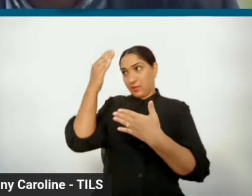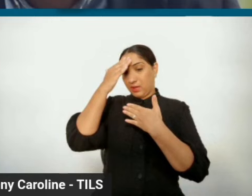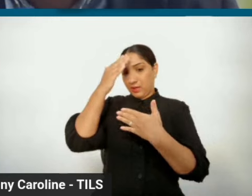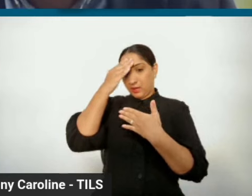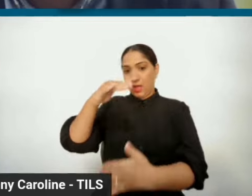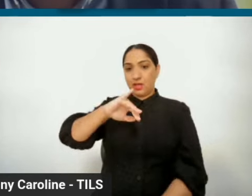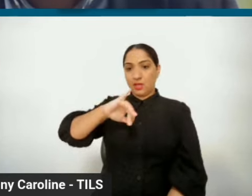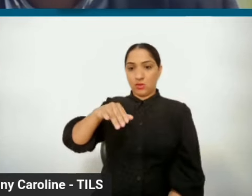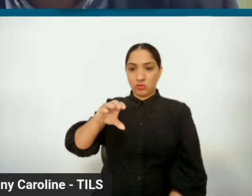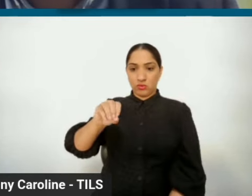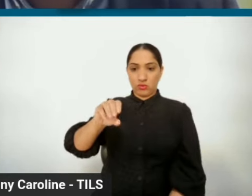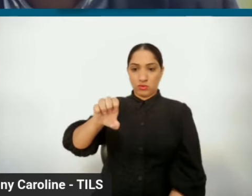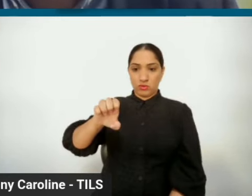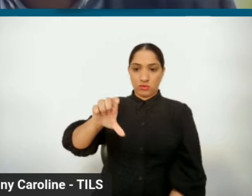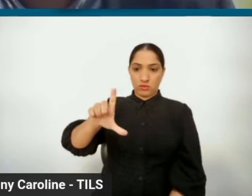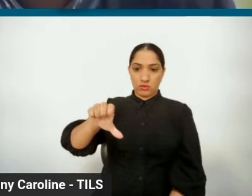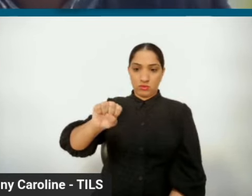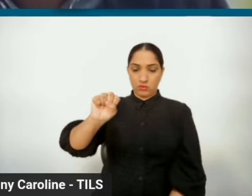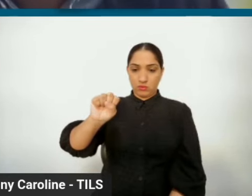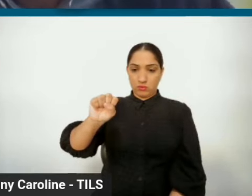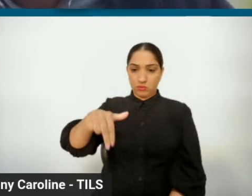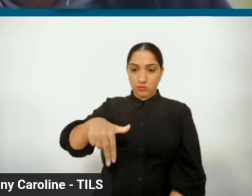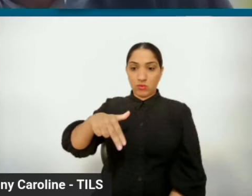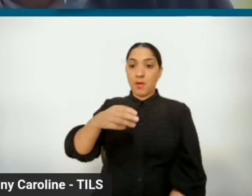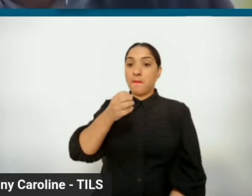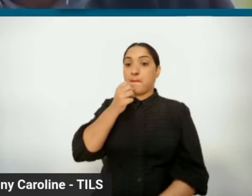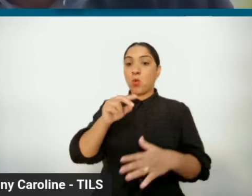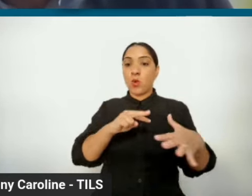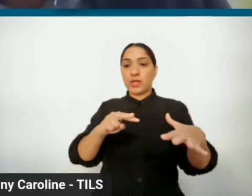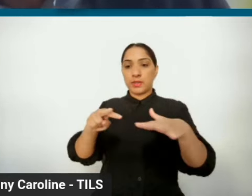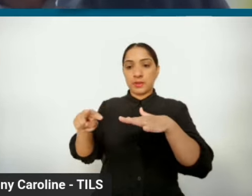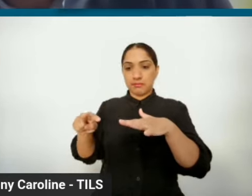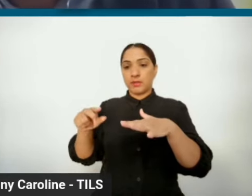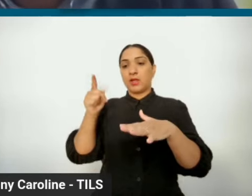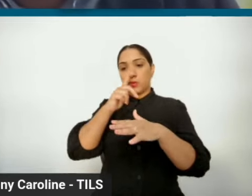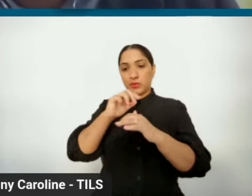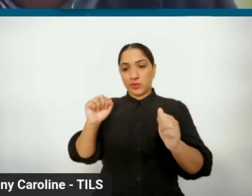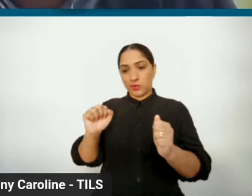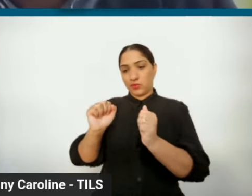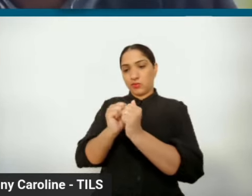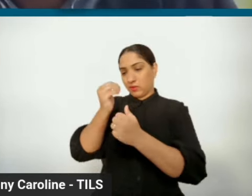grande abraço. Boa semana. Gratidão enorme com o Diário PCD.